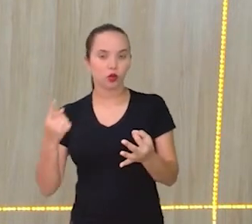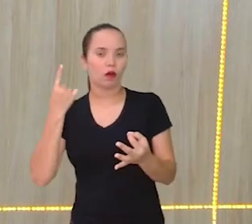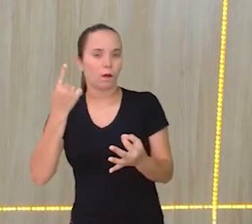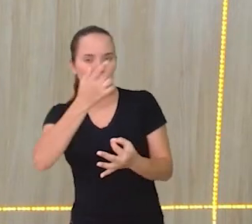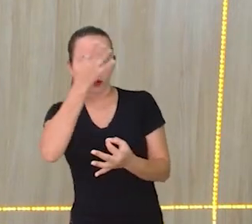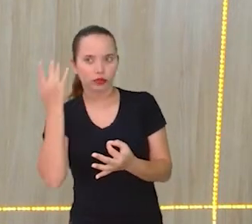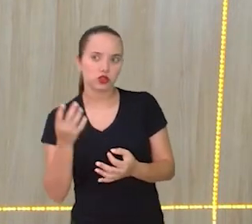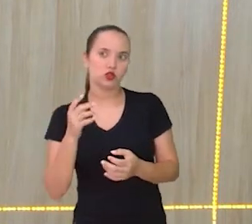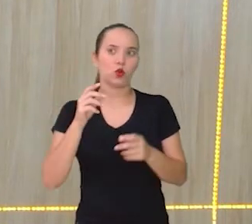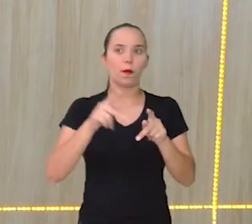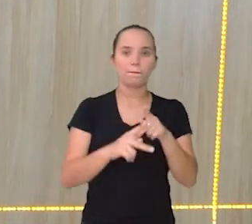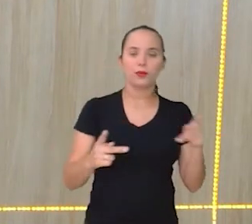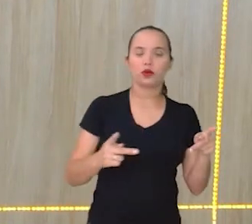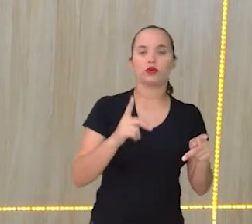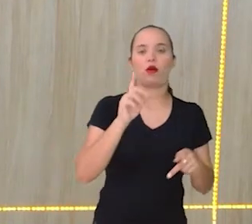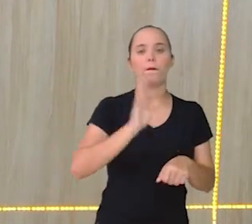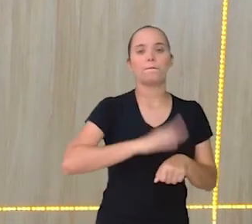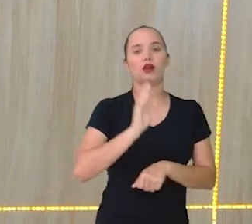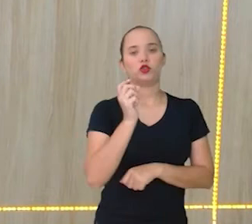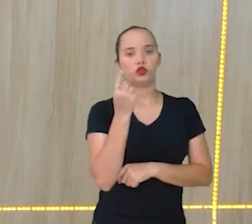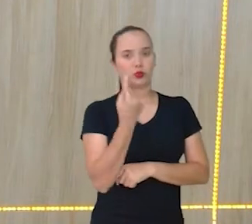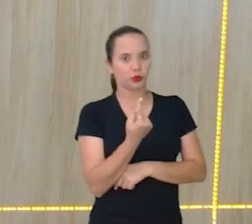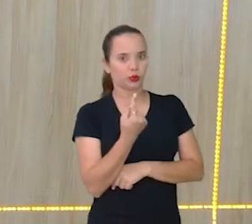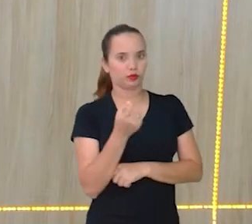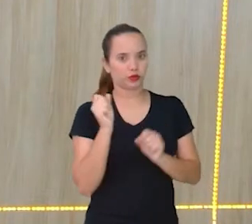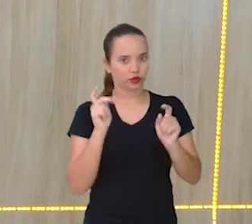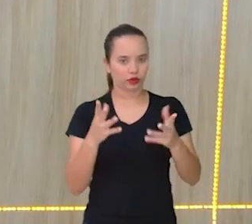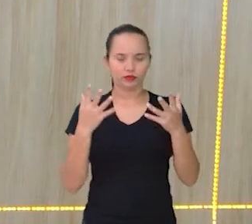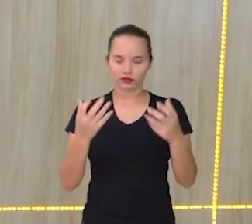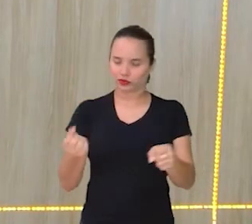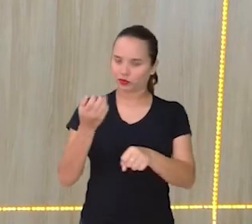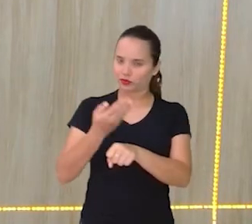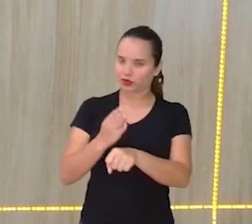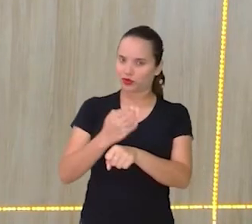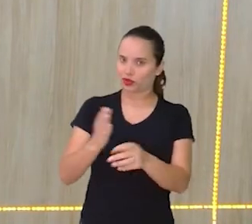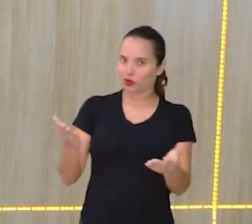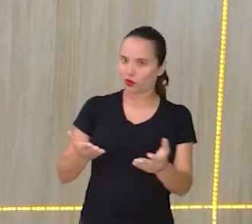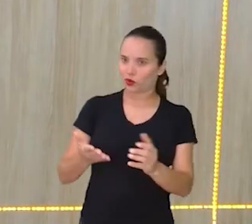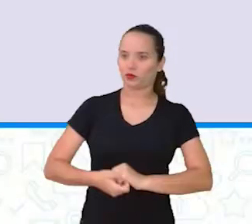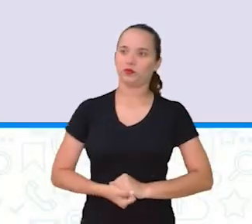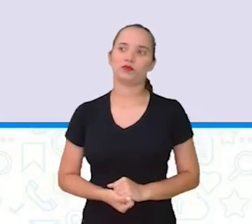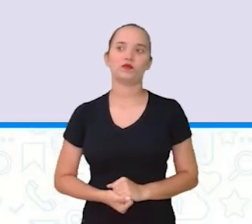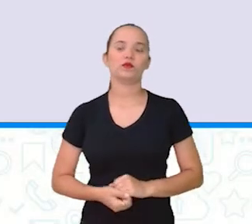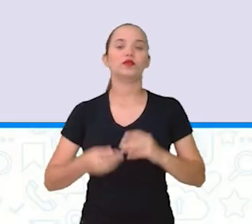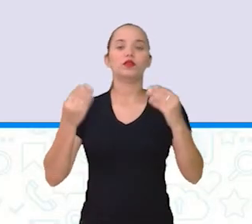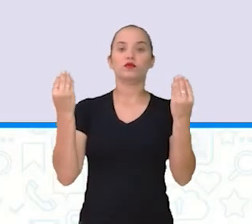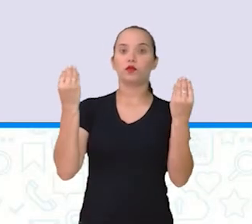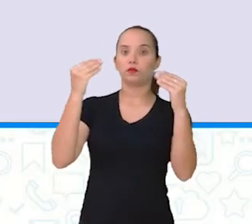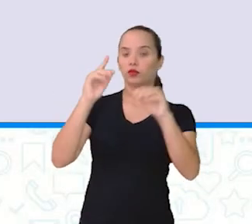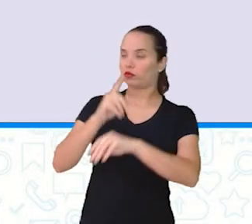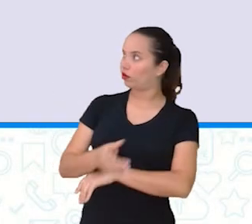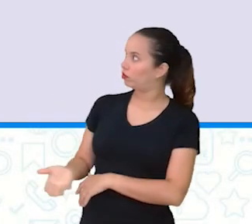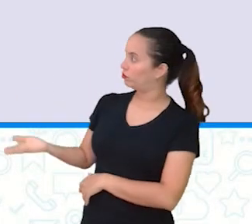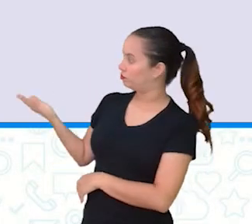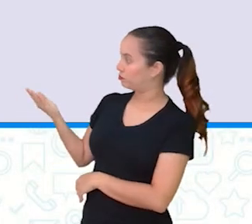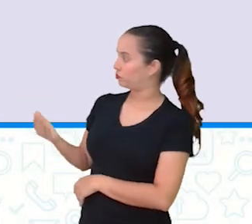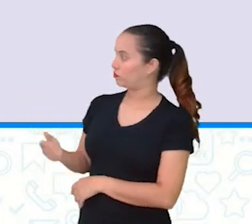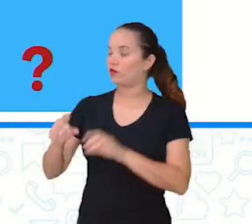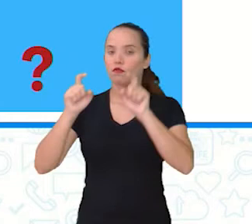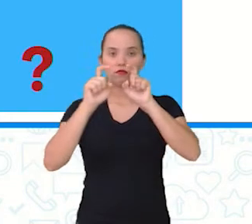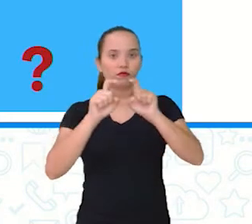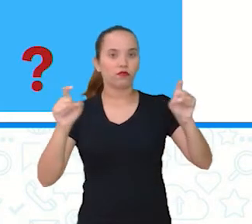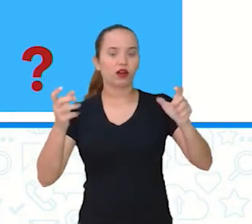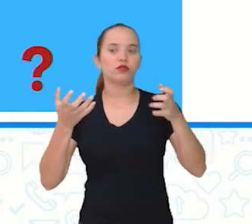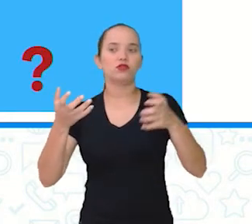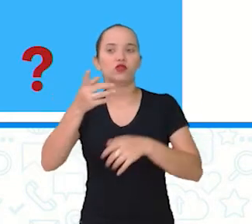mais de uma, tá? Vamos praticar? Agora eu vou colocar aqui frases e eu quero que vocês